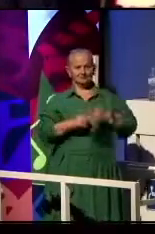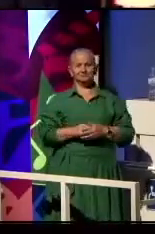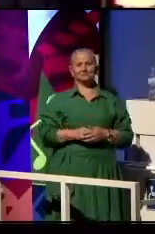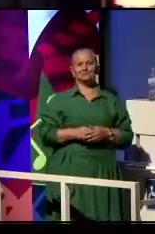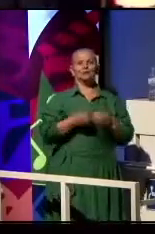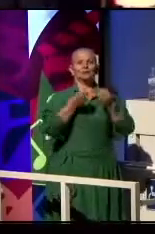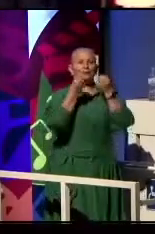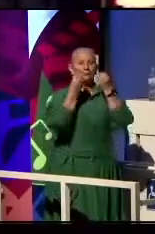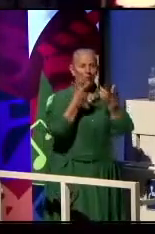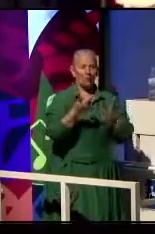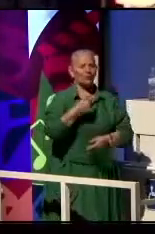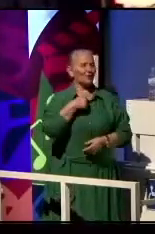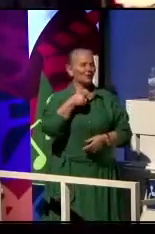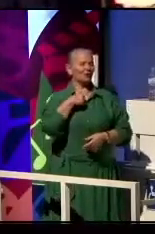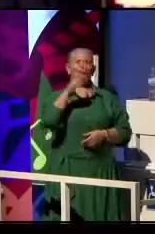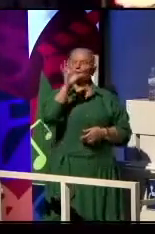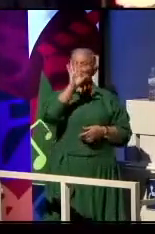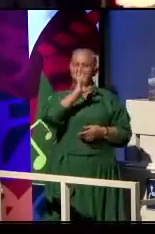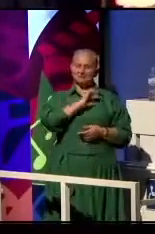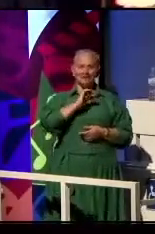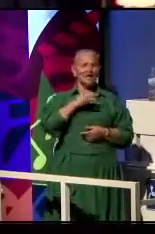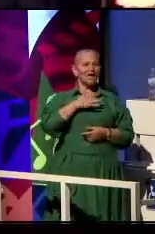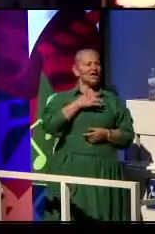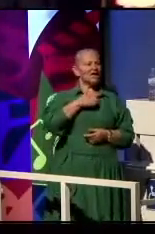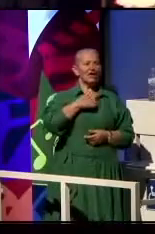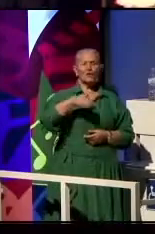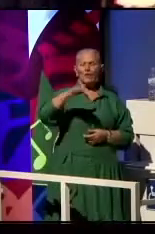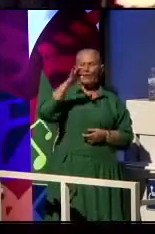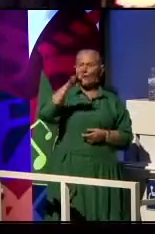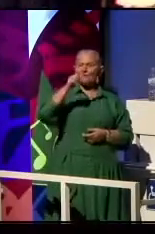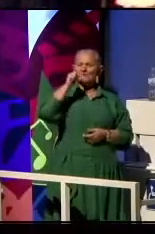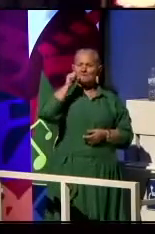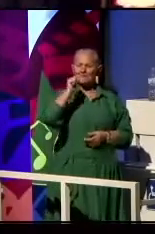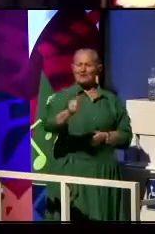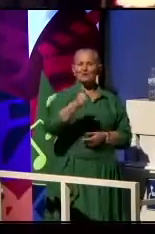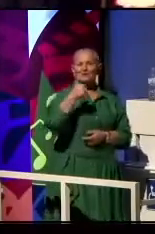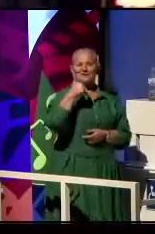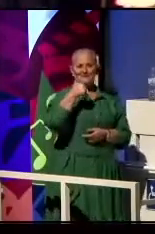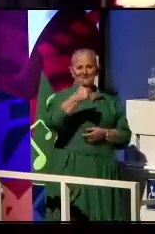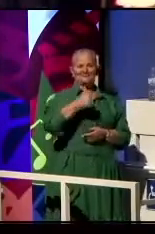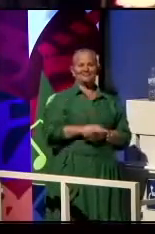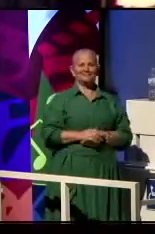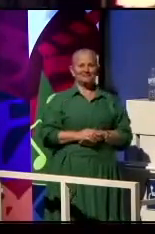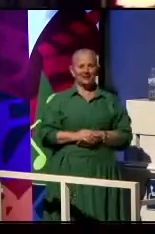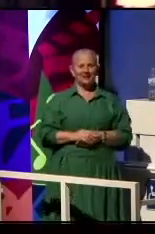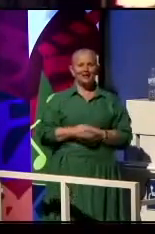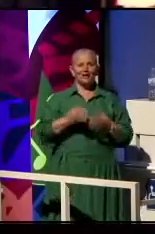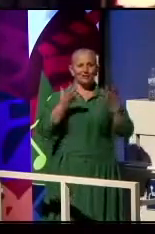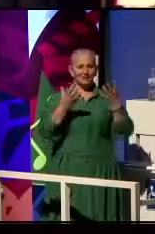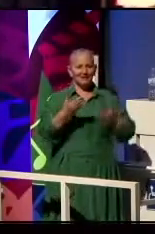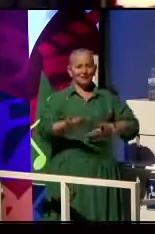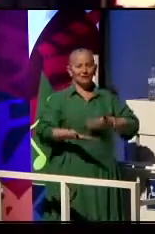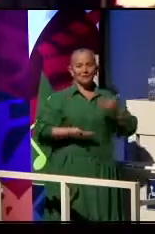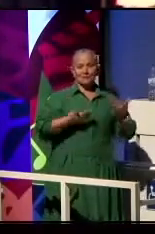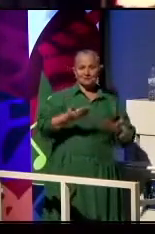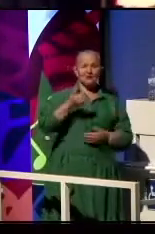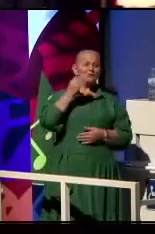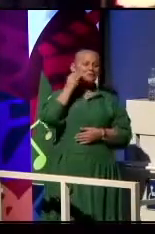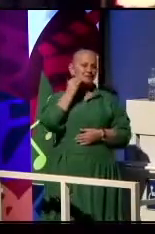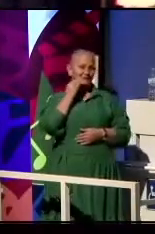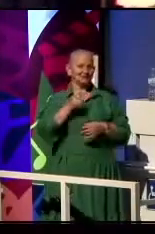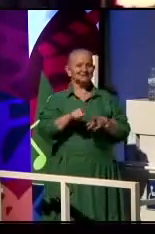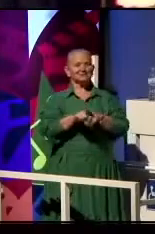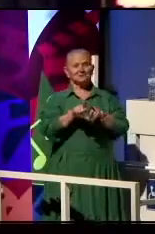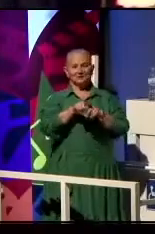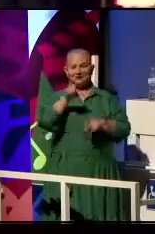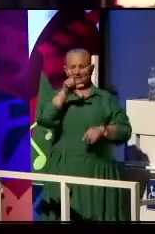Maestro Marcelo Maganha, secretário de Cultura, está agradecendo a palestra da Andréia. Ao seu lado está